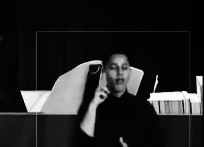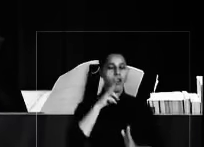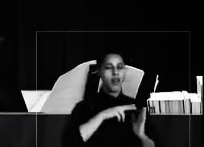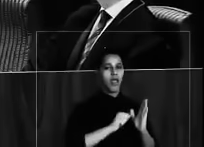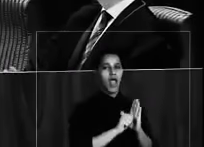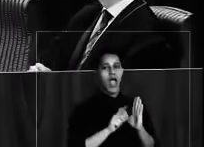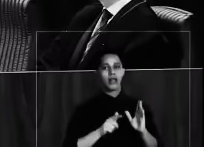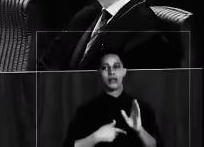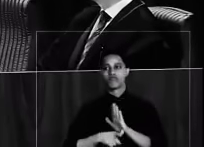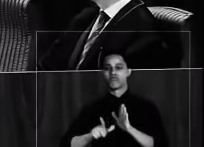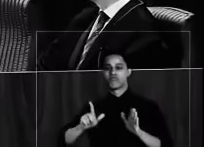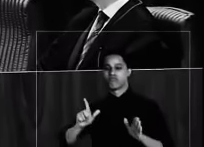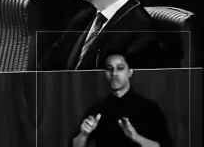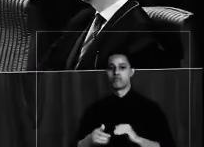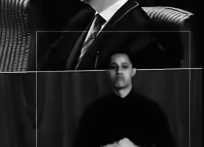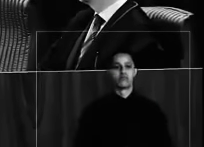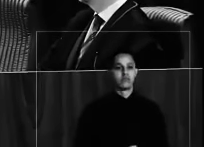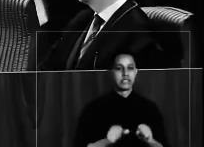para o Bolsonaro